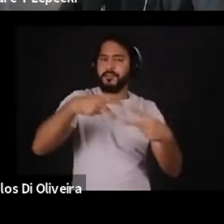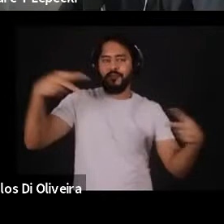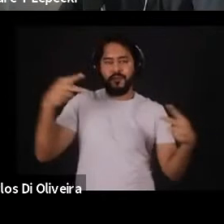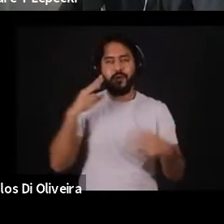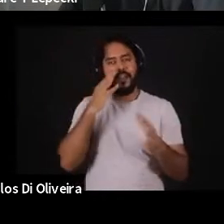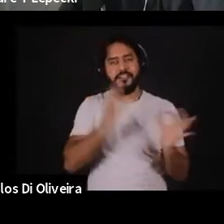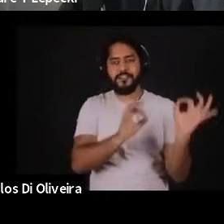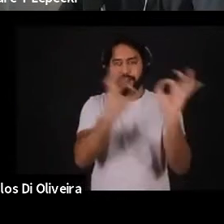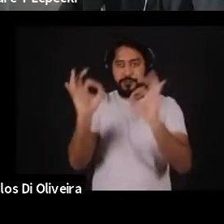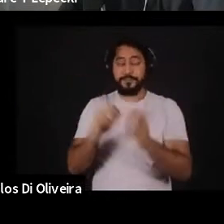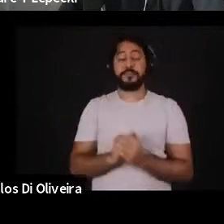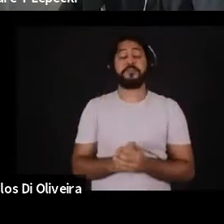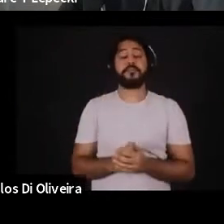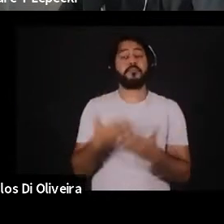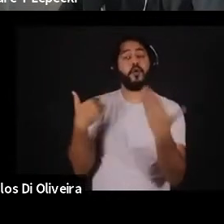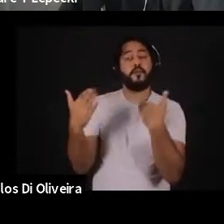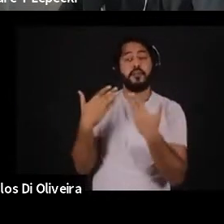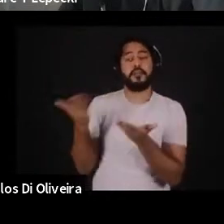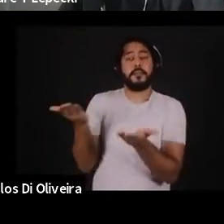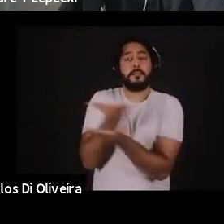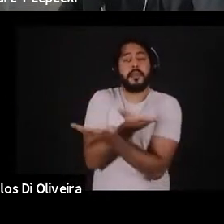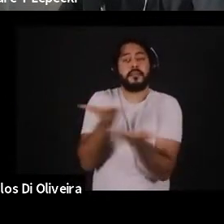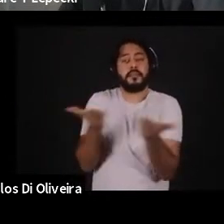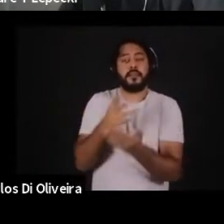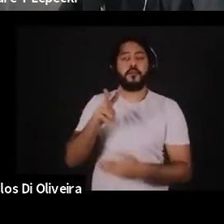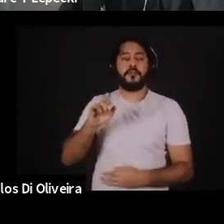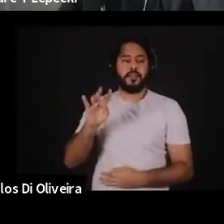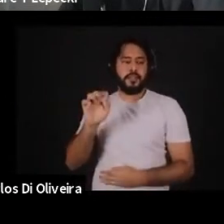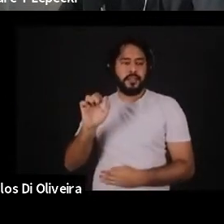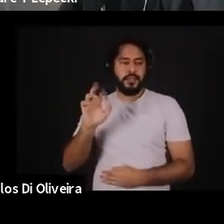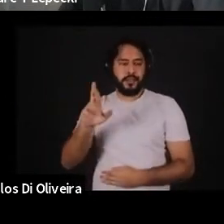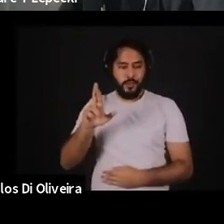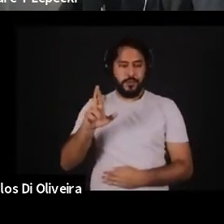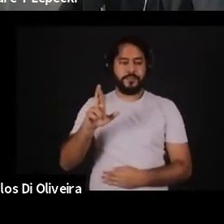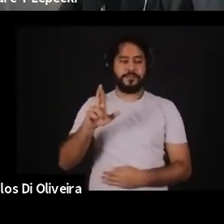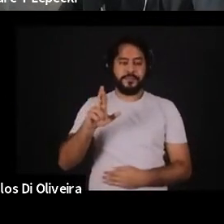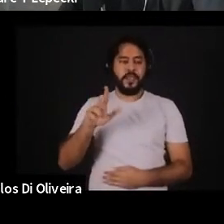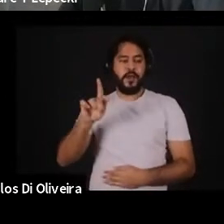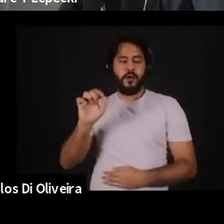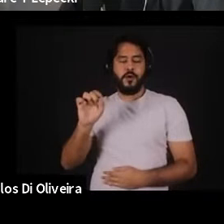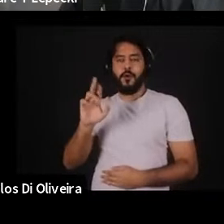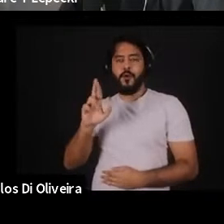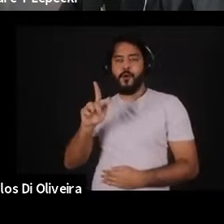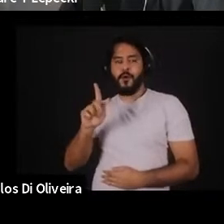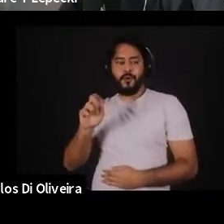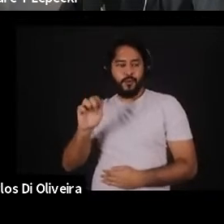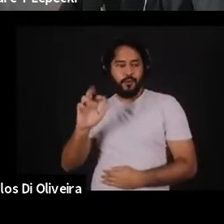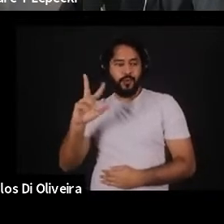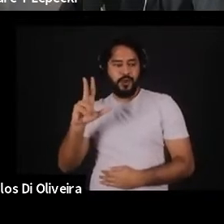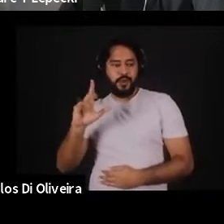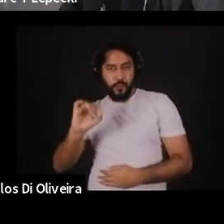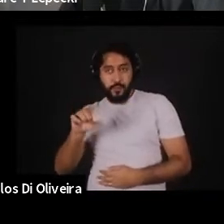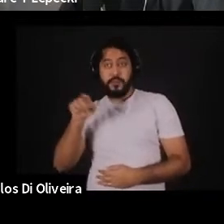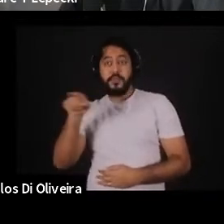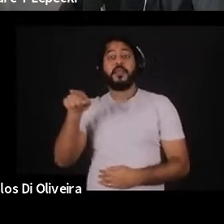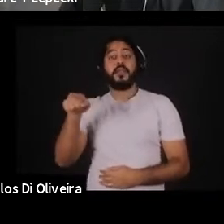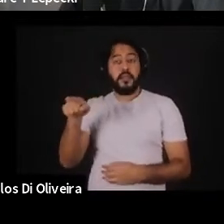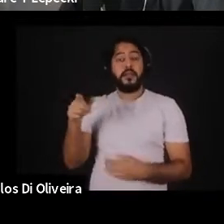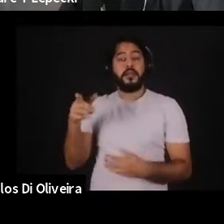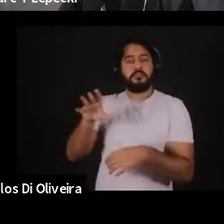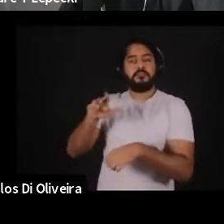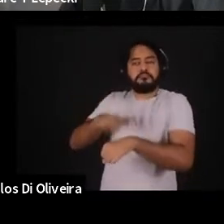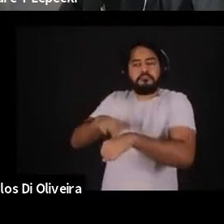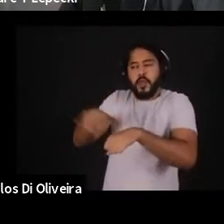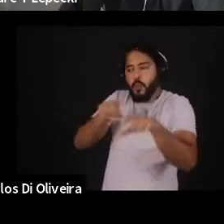Gorgulho, que é o curador do projeto O Assombro dos Trópicos, do qual esse filme